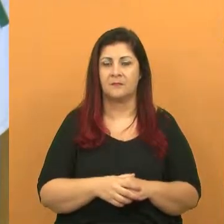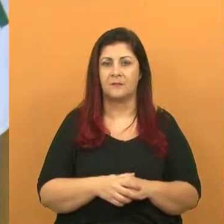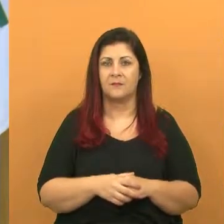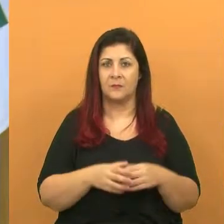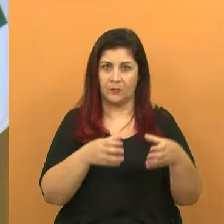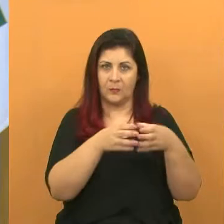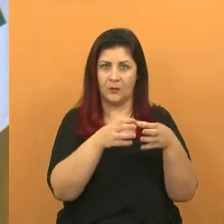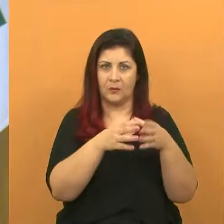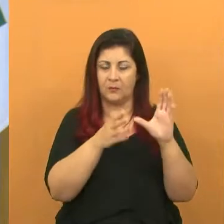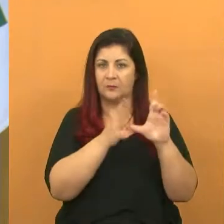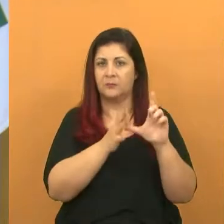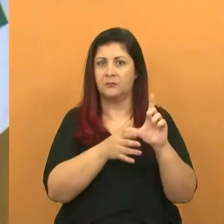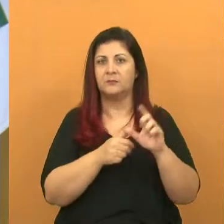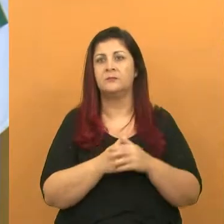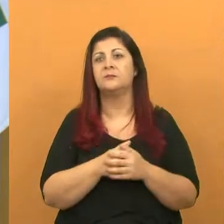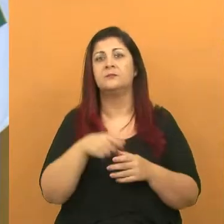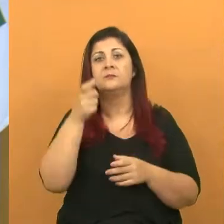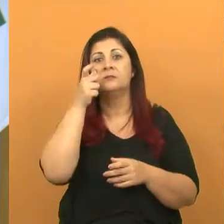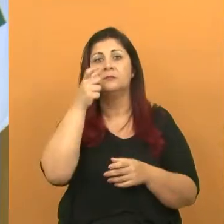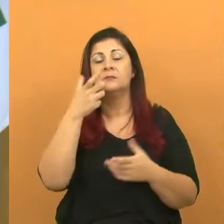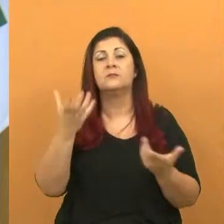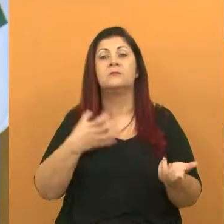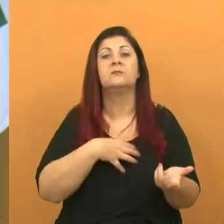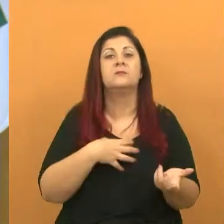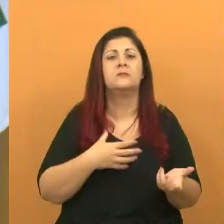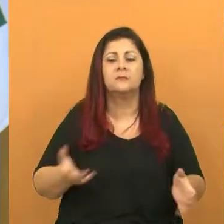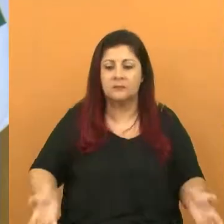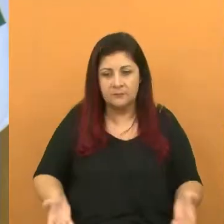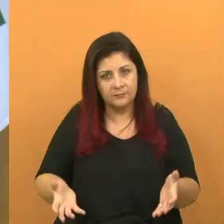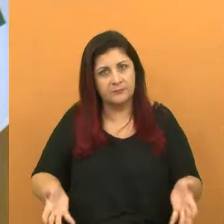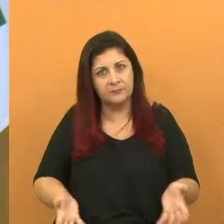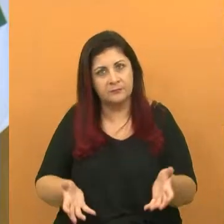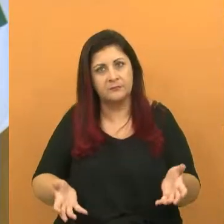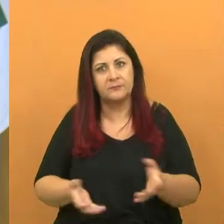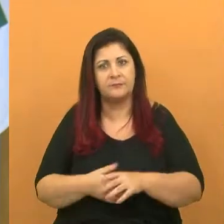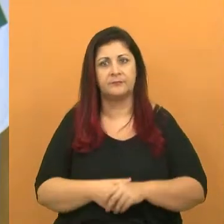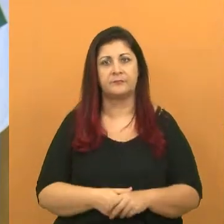Letras, a gente estava buscando juntos uma forma de estimular